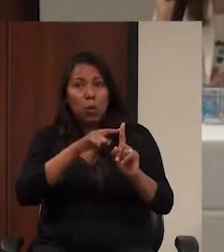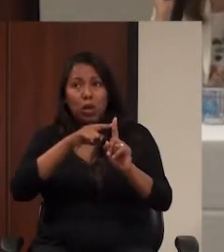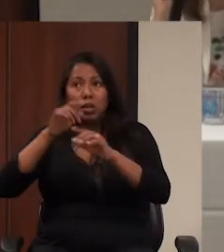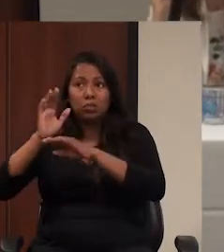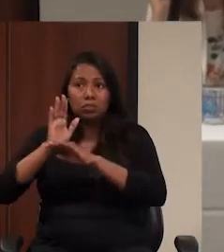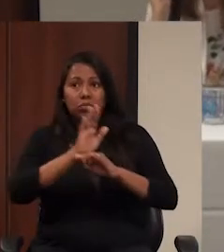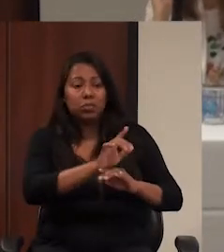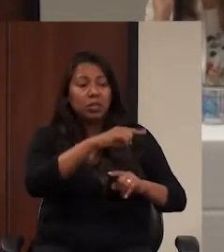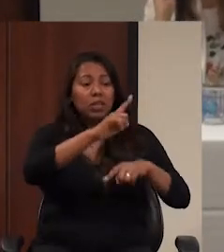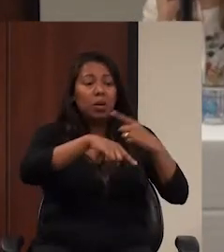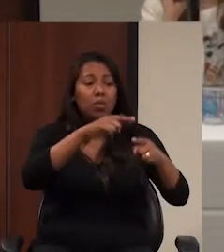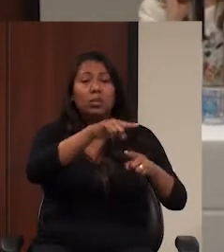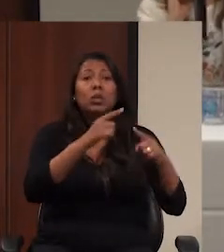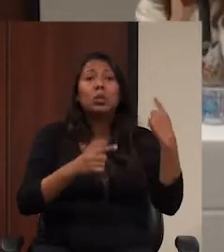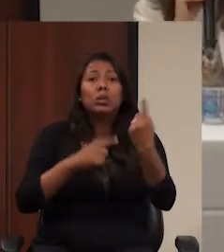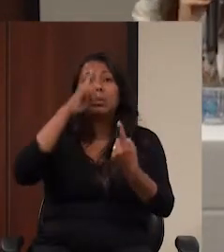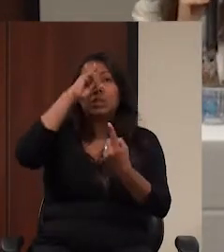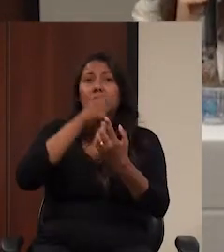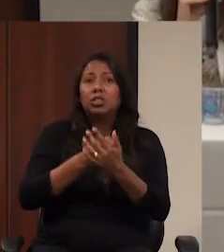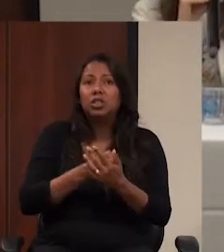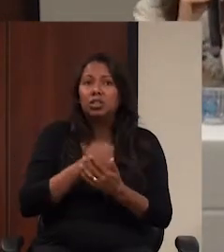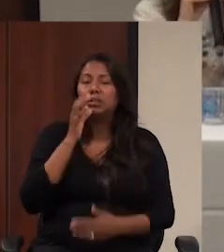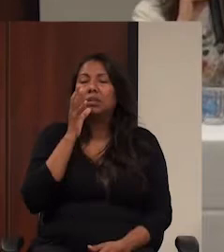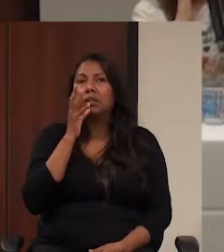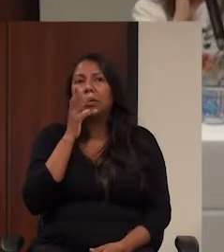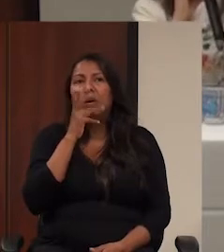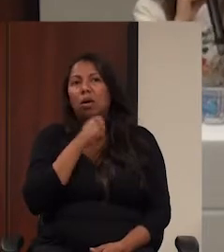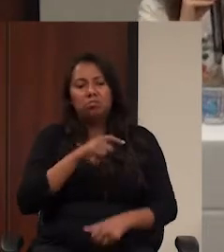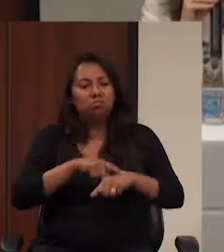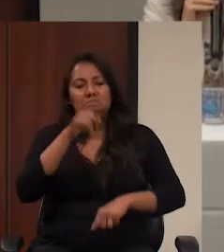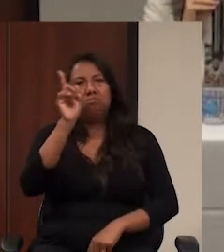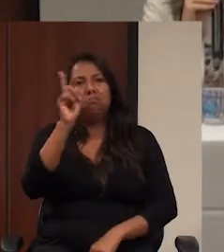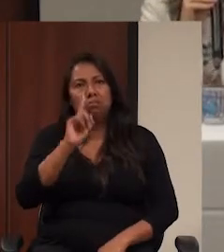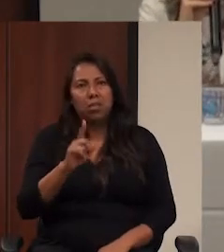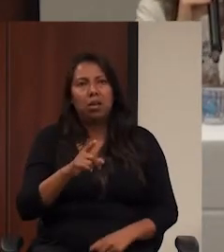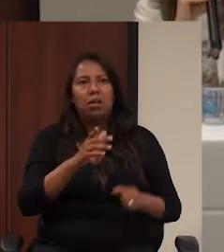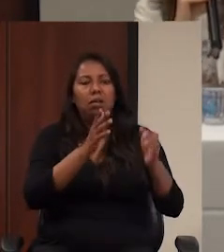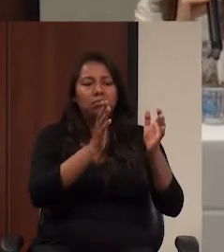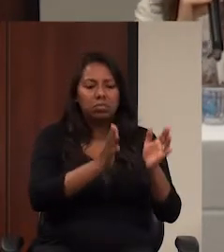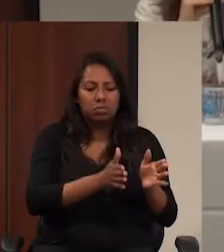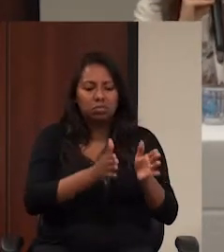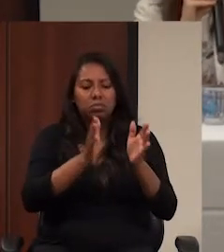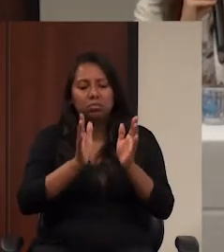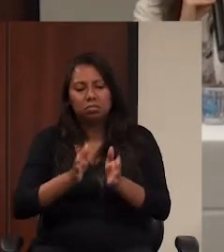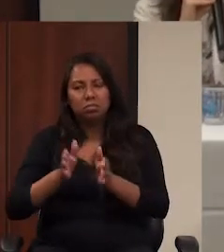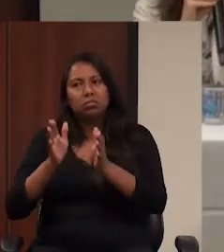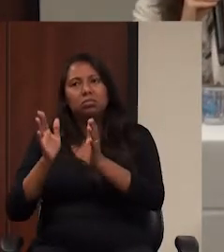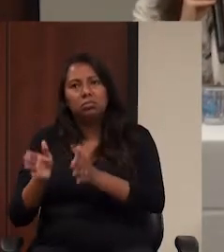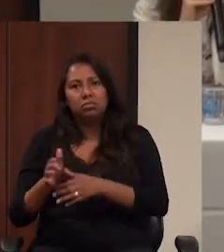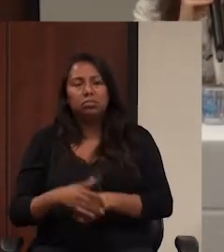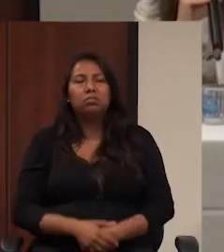para tomar a decisão, né? Não é automático, existe um processo, né? Então, por isso que quando a gente